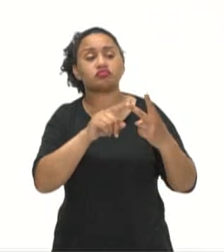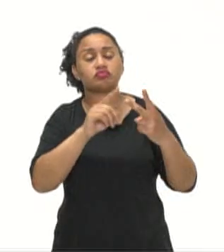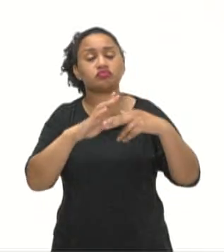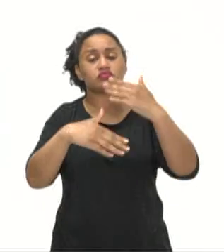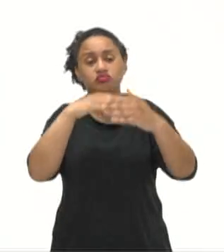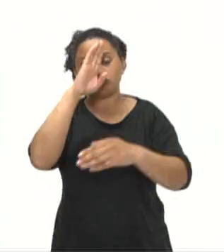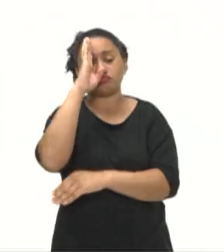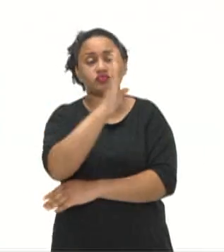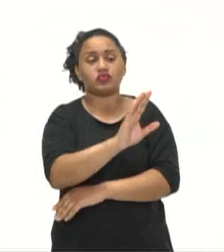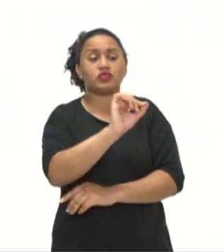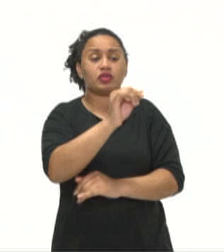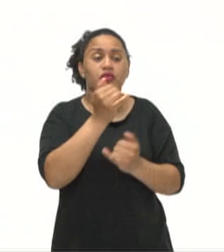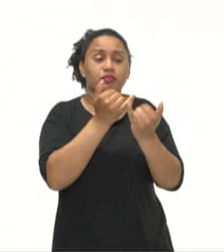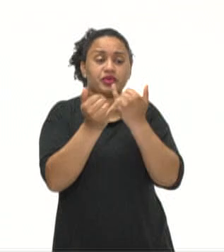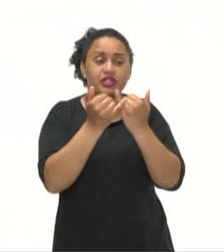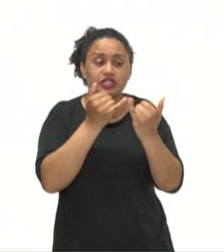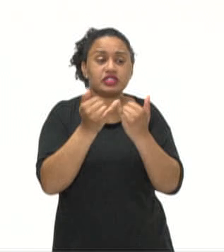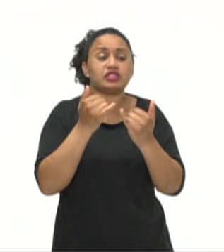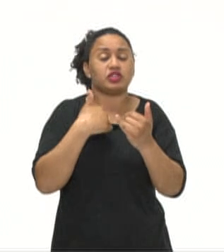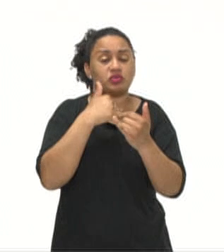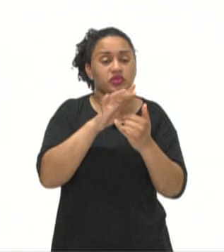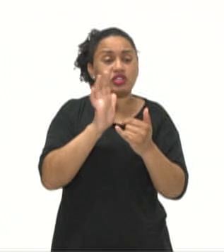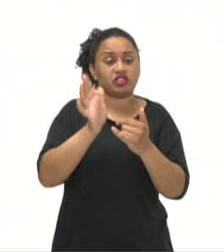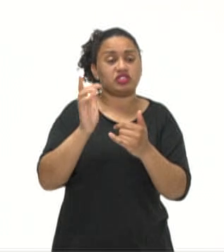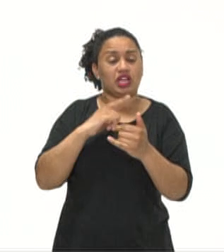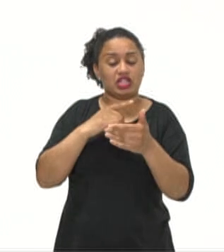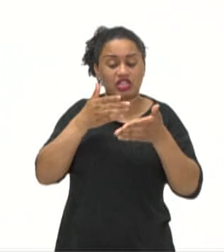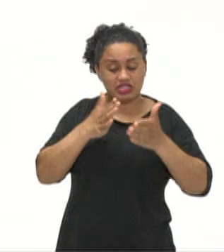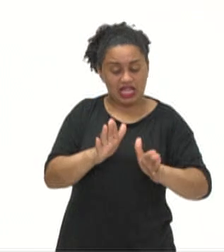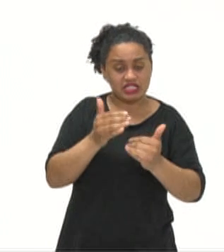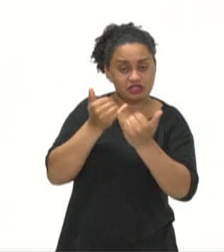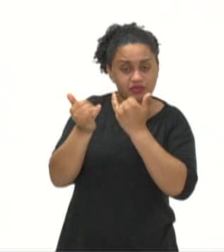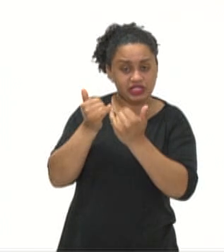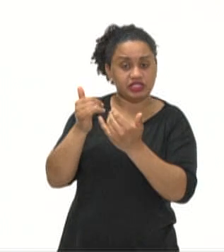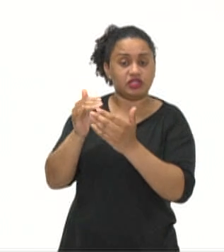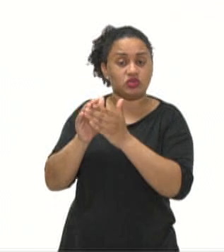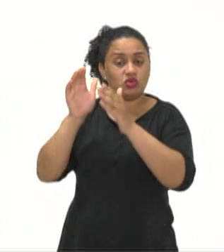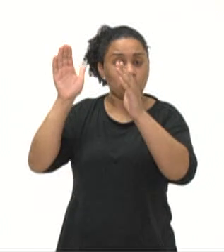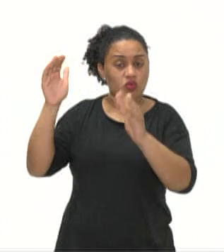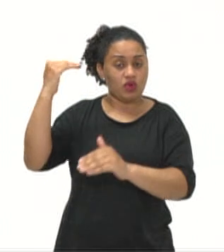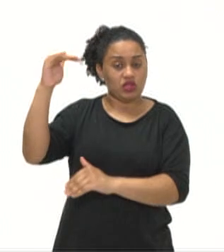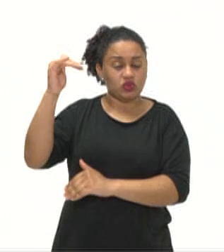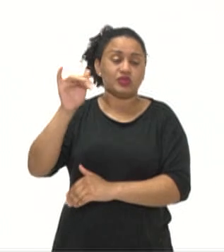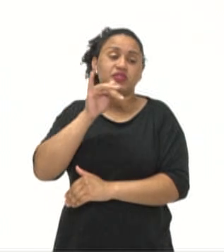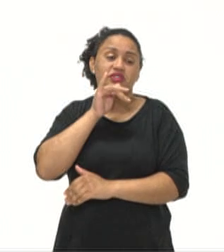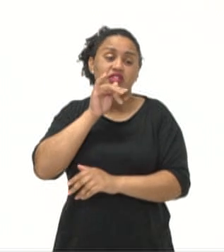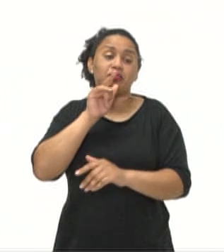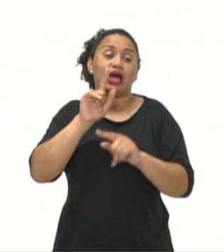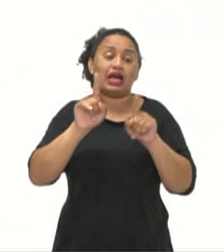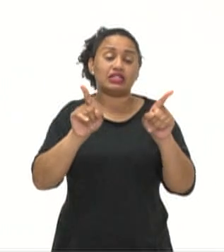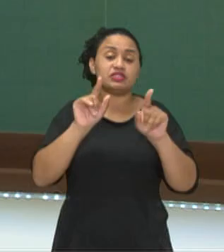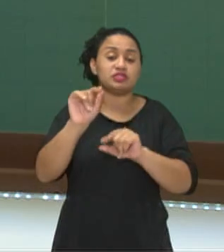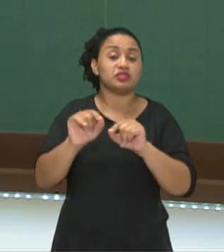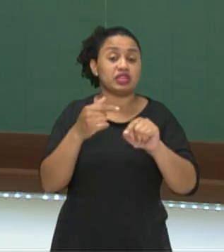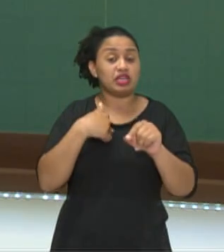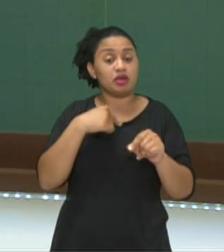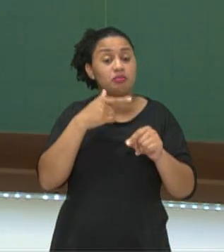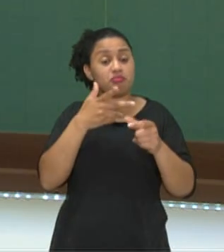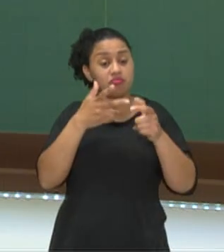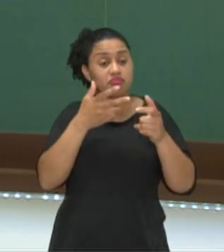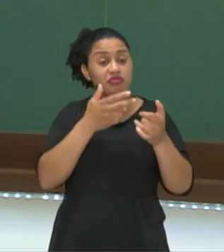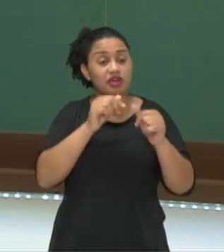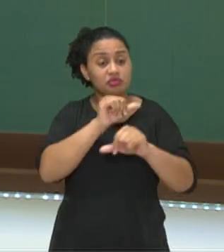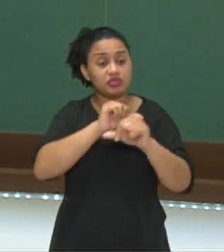desenvolvimento direto é semelhante ao indivíduo adulto, o indivíduo que nasce, como por exemplo a traça. Observem a